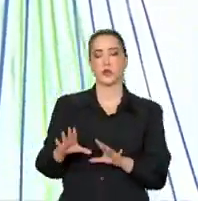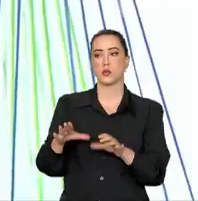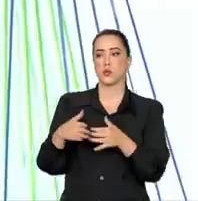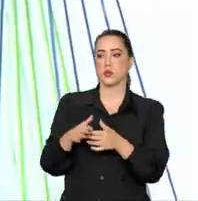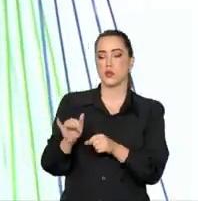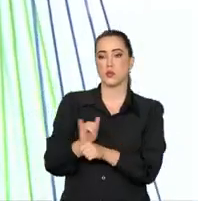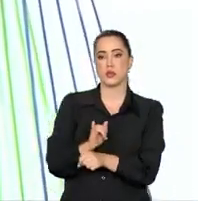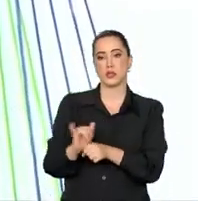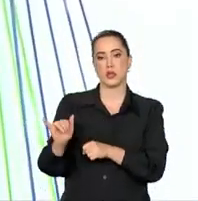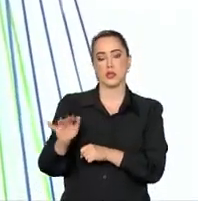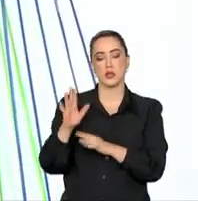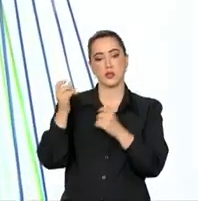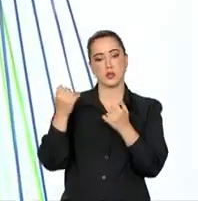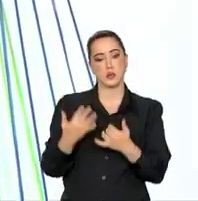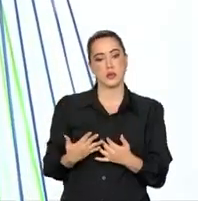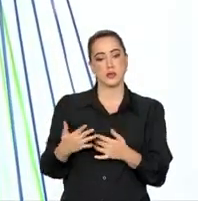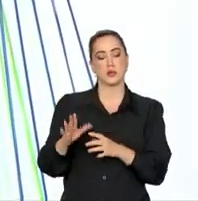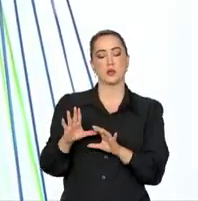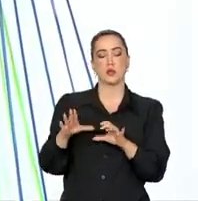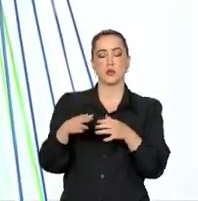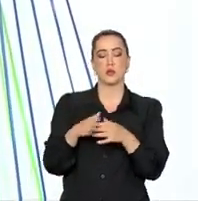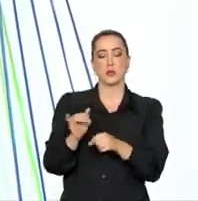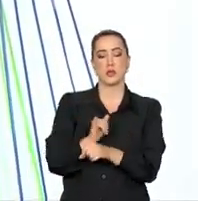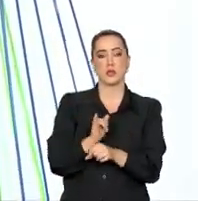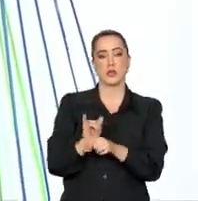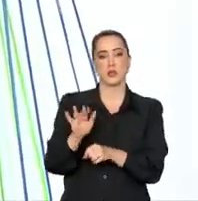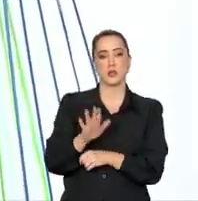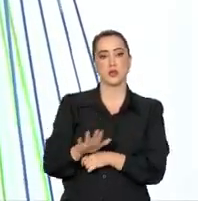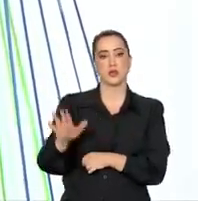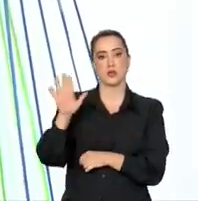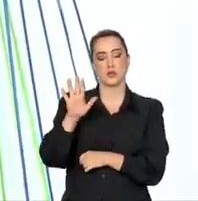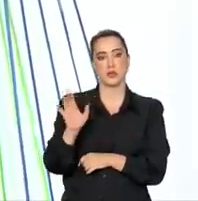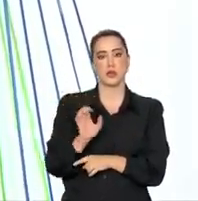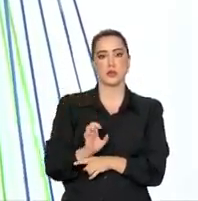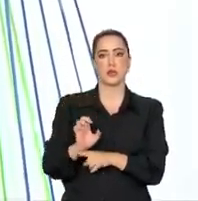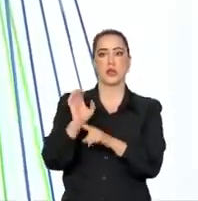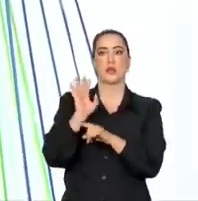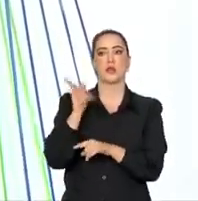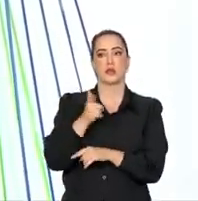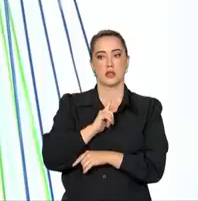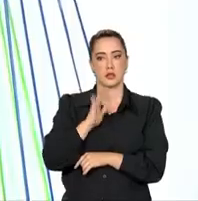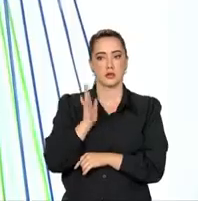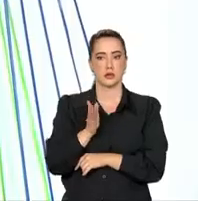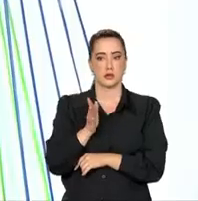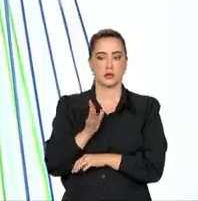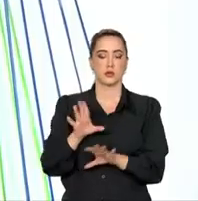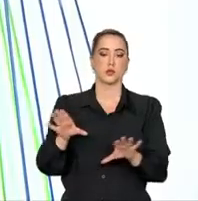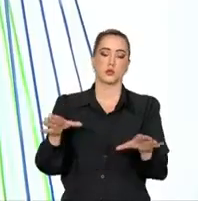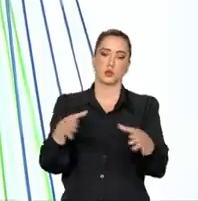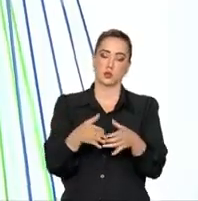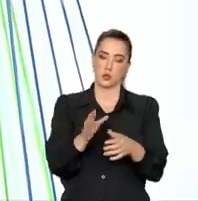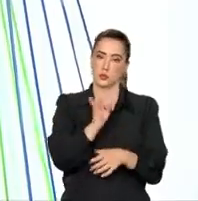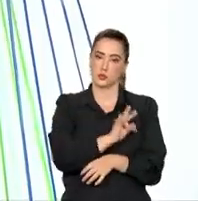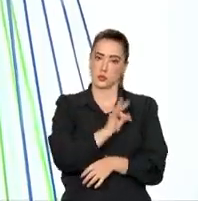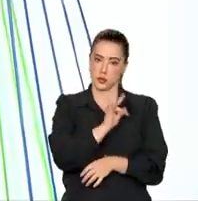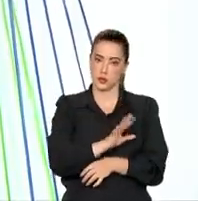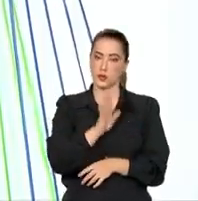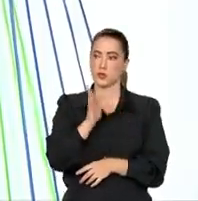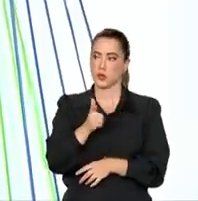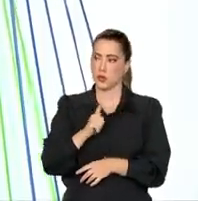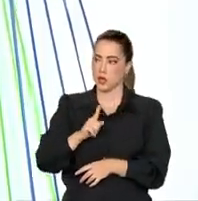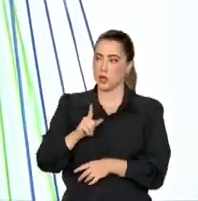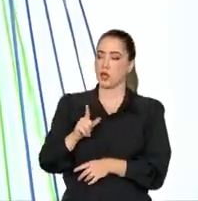estratégicos, eu já falei um pouco, o Comitê Estratégico Nacional, o estadual, que já existem, as comissões técnicas nacionais e comissões